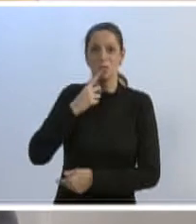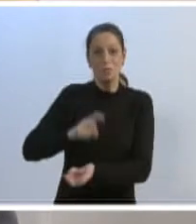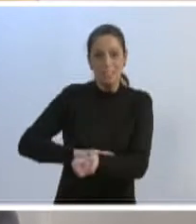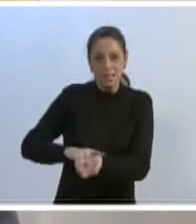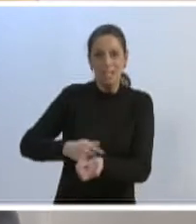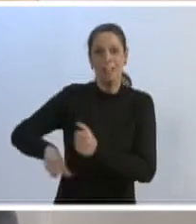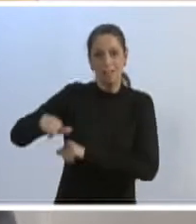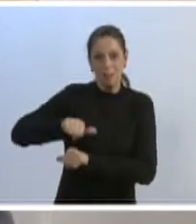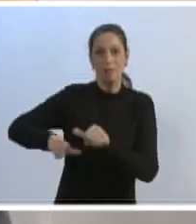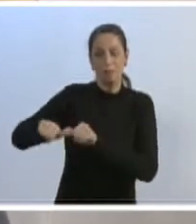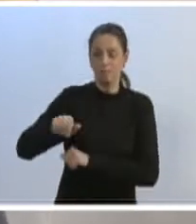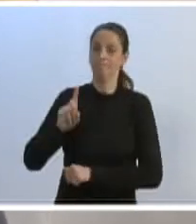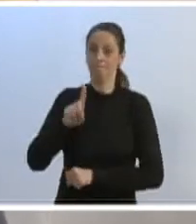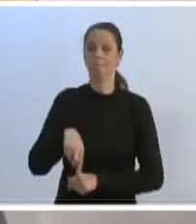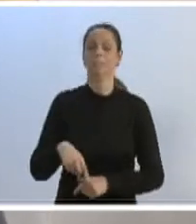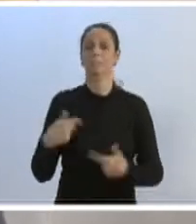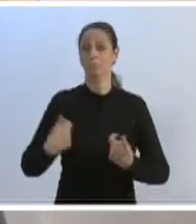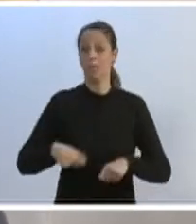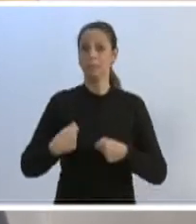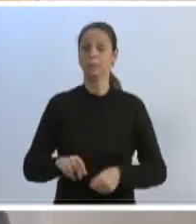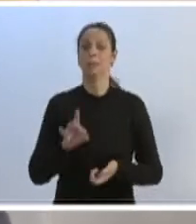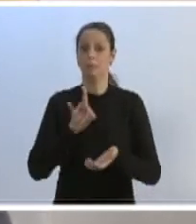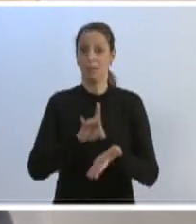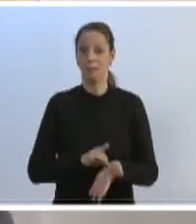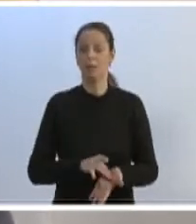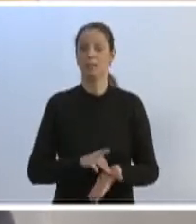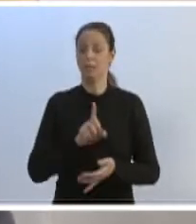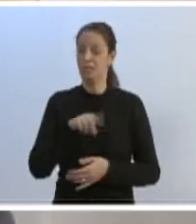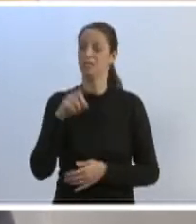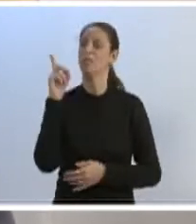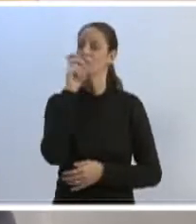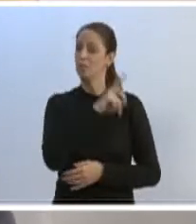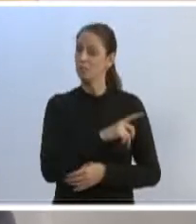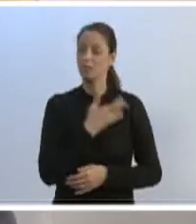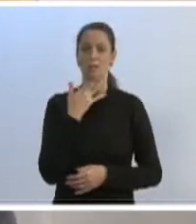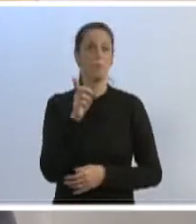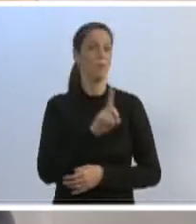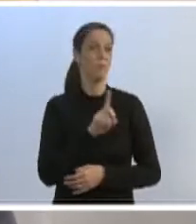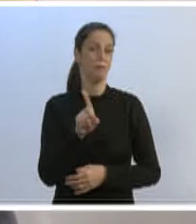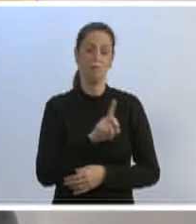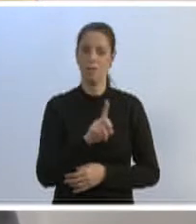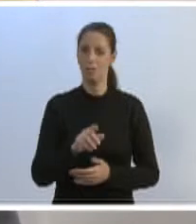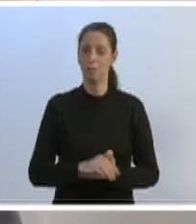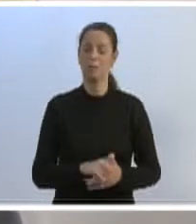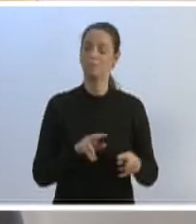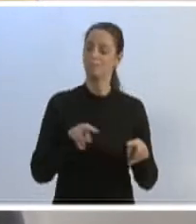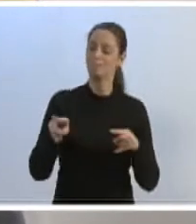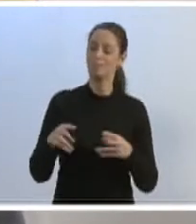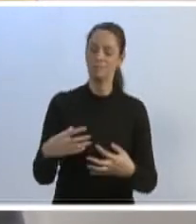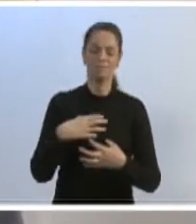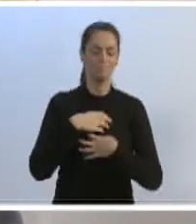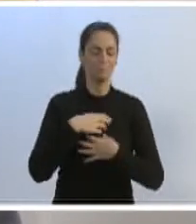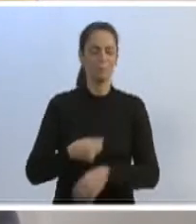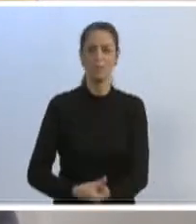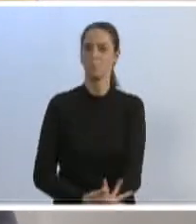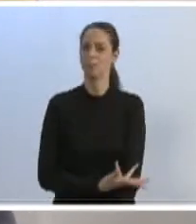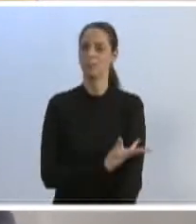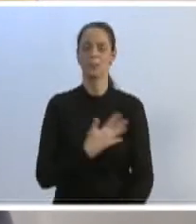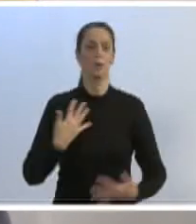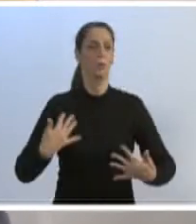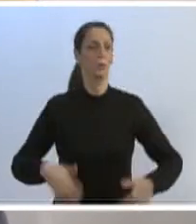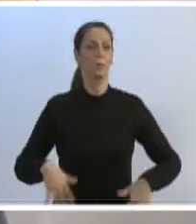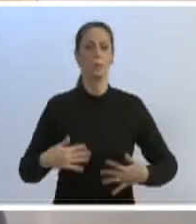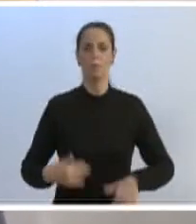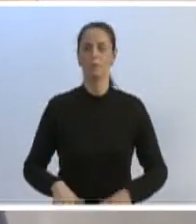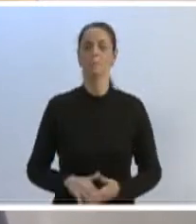essas pessoas passam. Realmente é emocionante, vereador Marcelo Lanzarin,